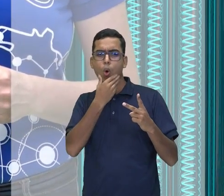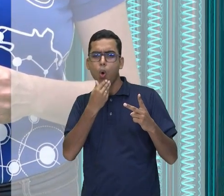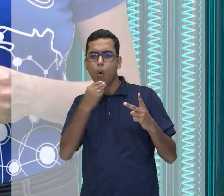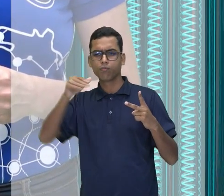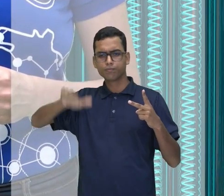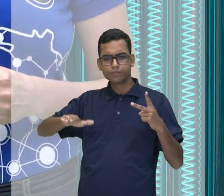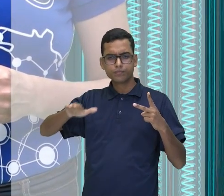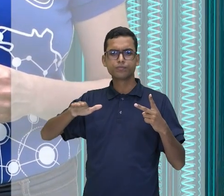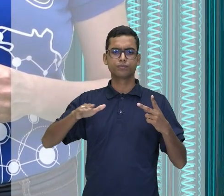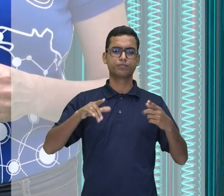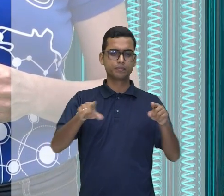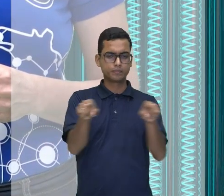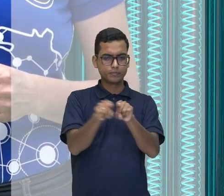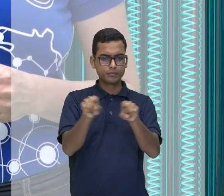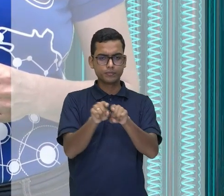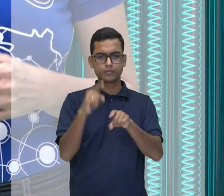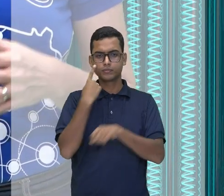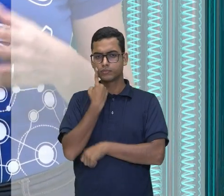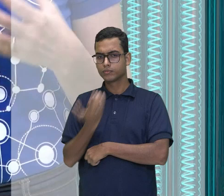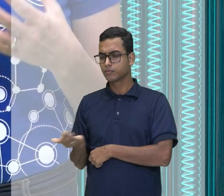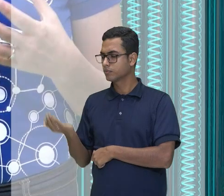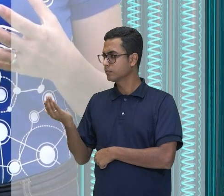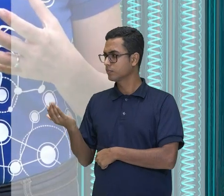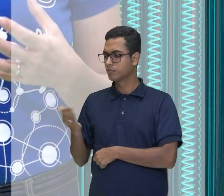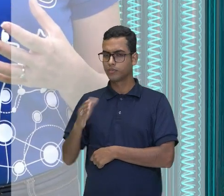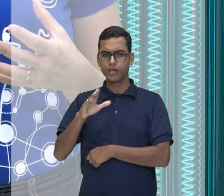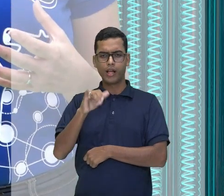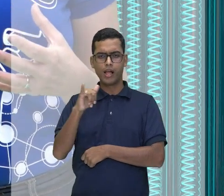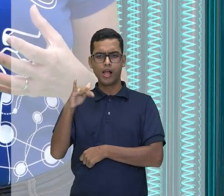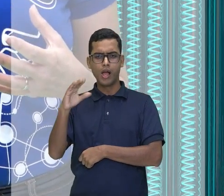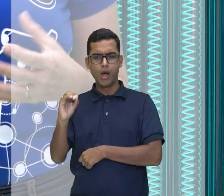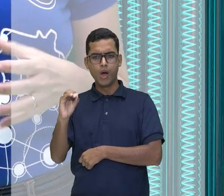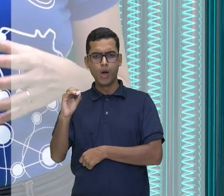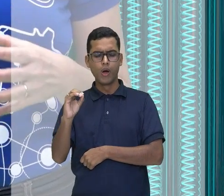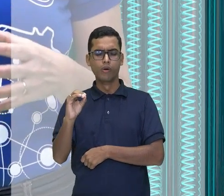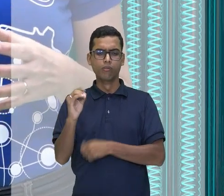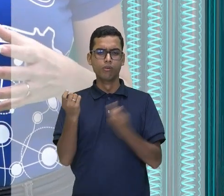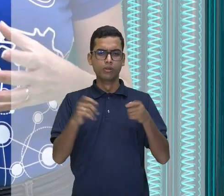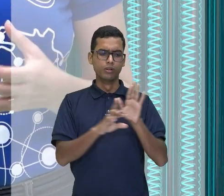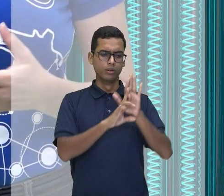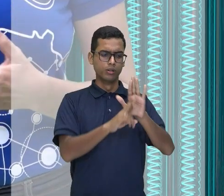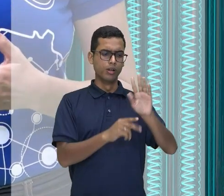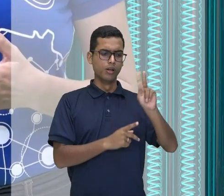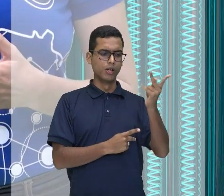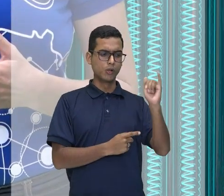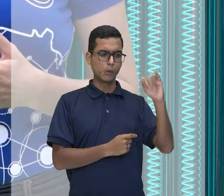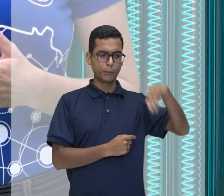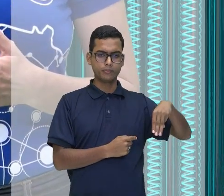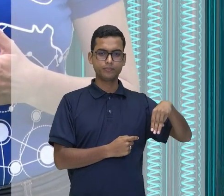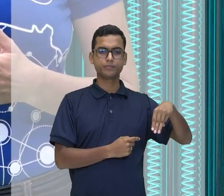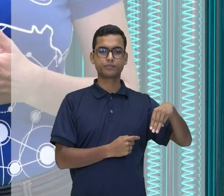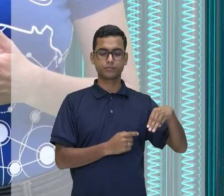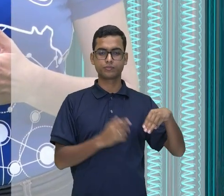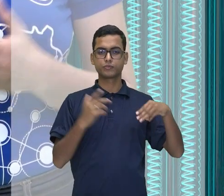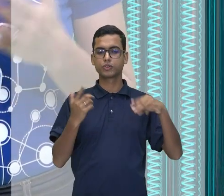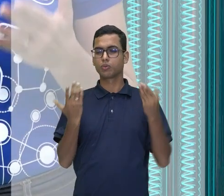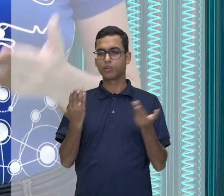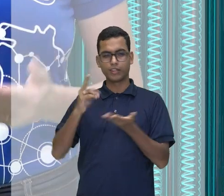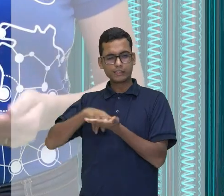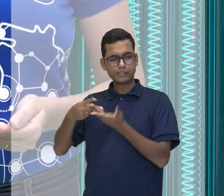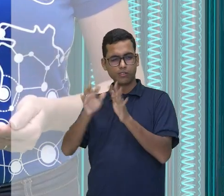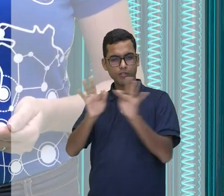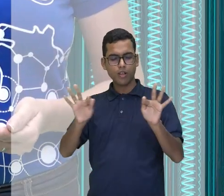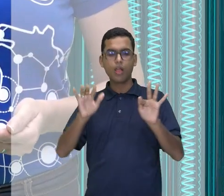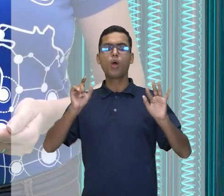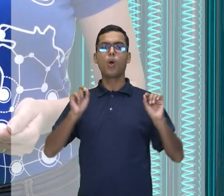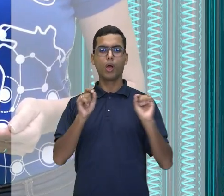é a palavra him, né? Nós escutamos ele, nós o escutamos, certo?